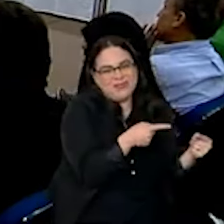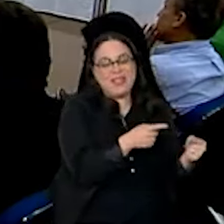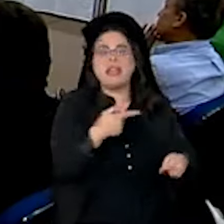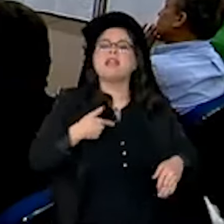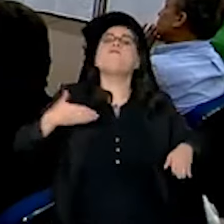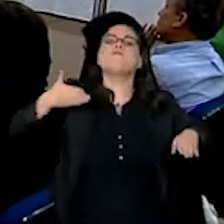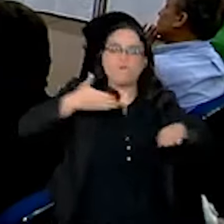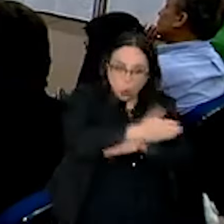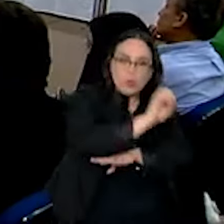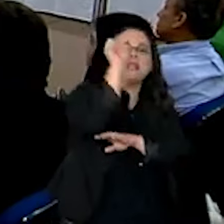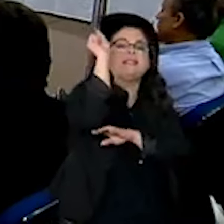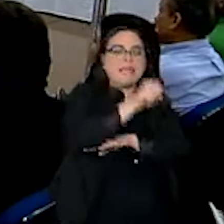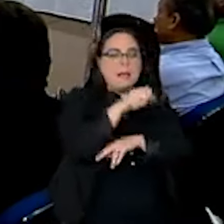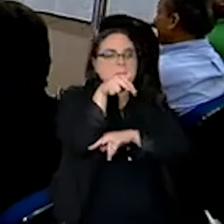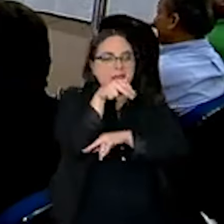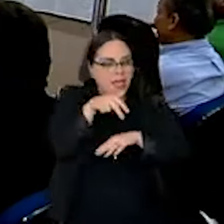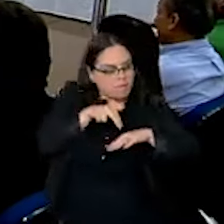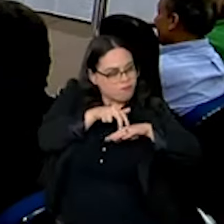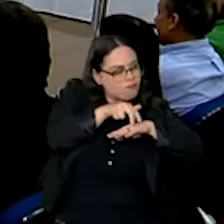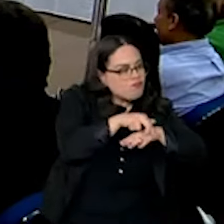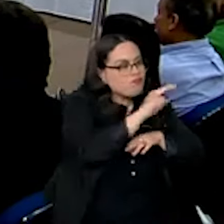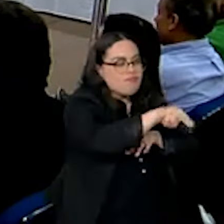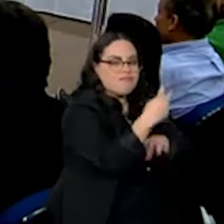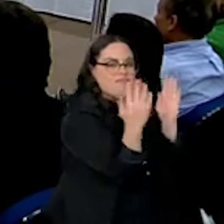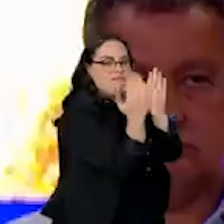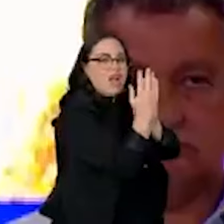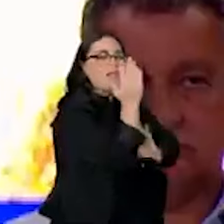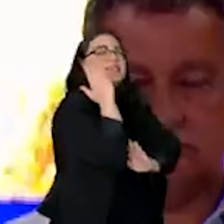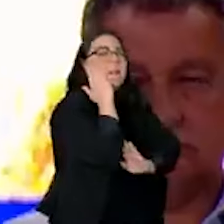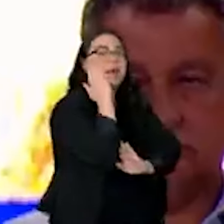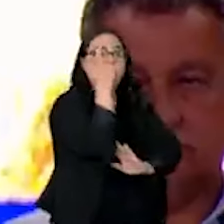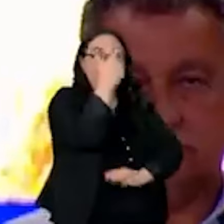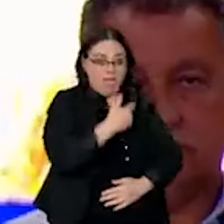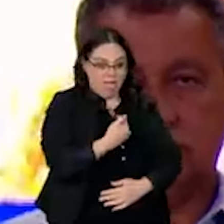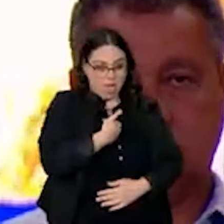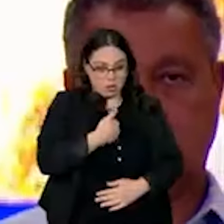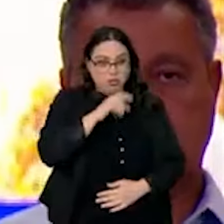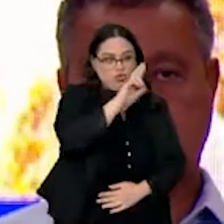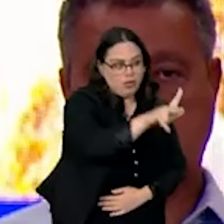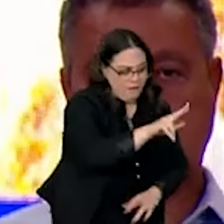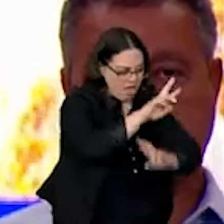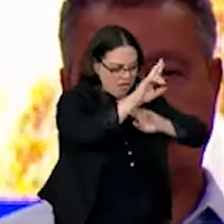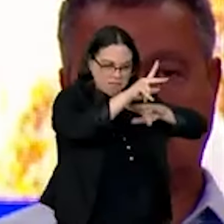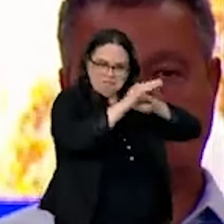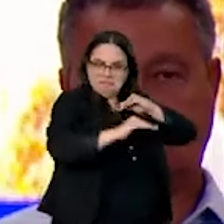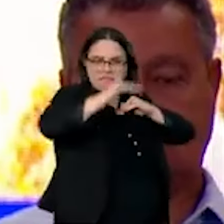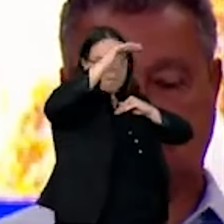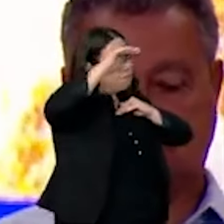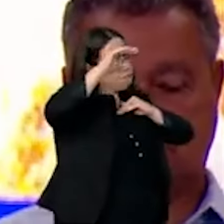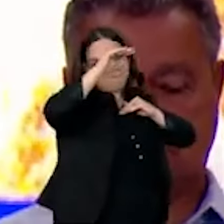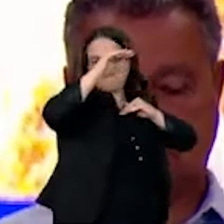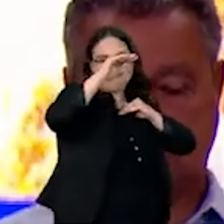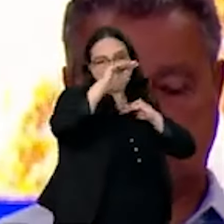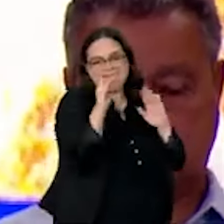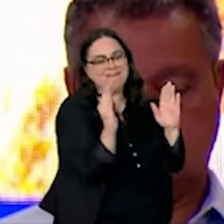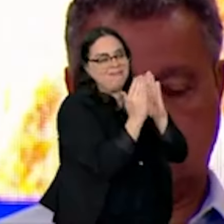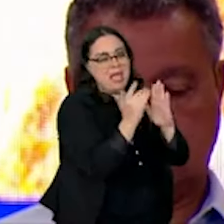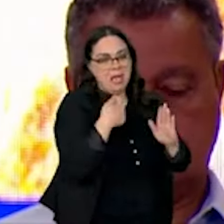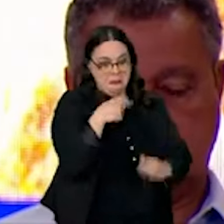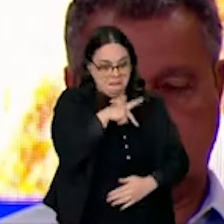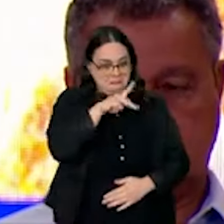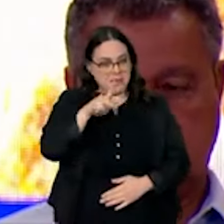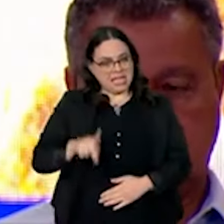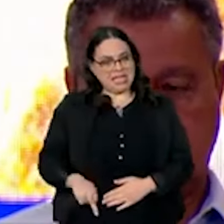fui colocar o pé para eles saberem que eu não sou diferente dele, que eu não sou o presidente